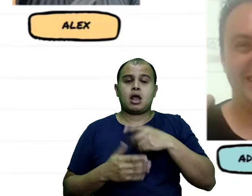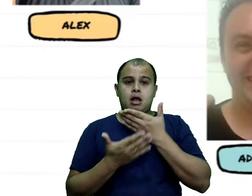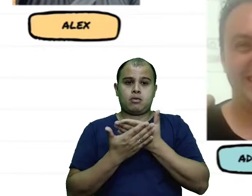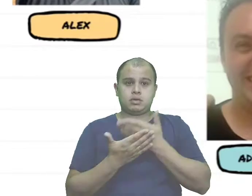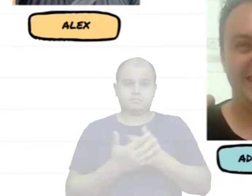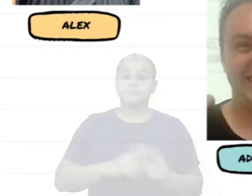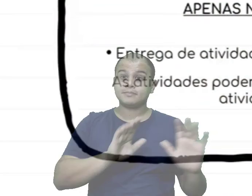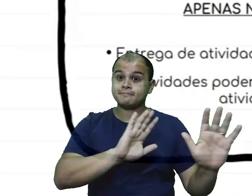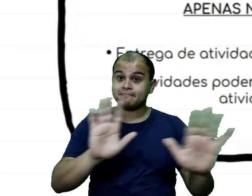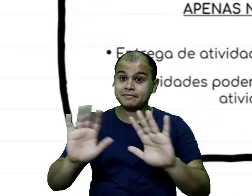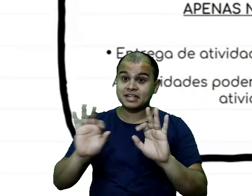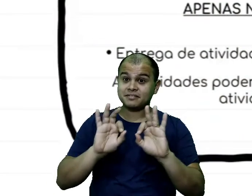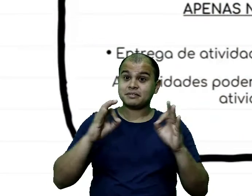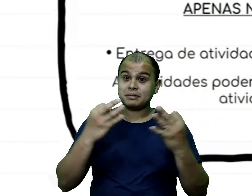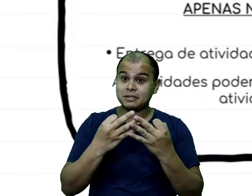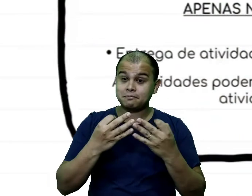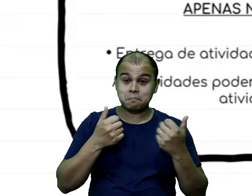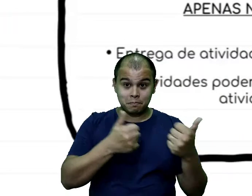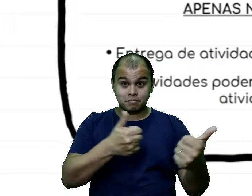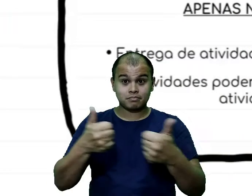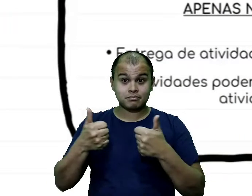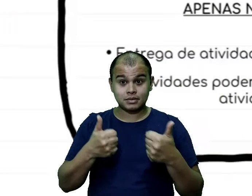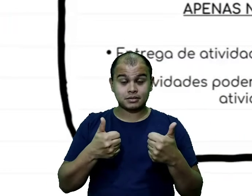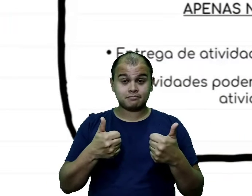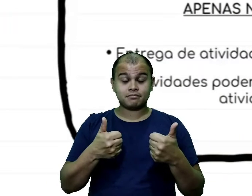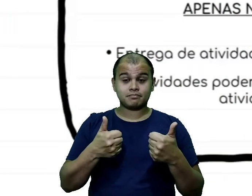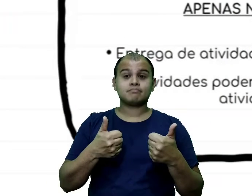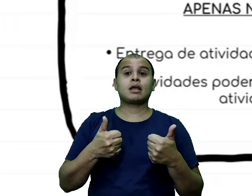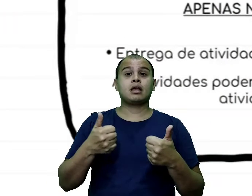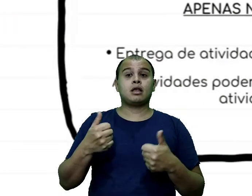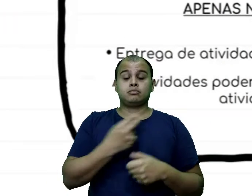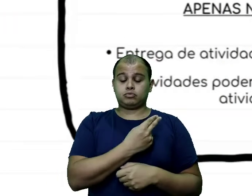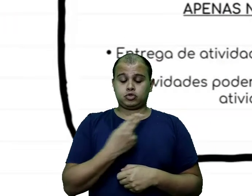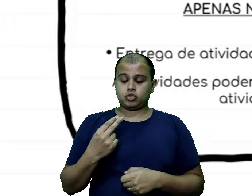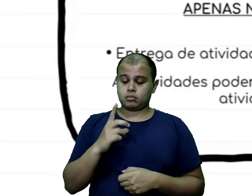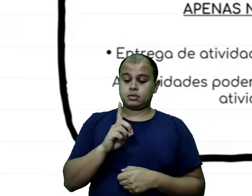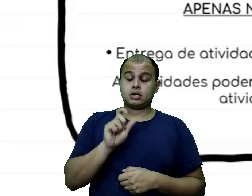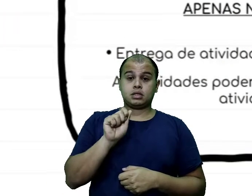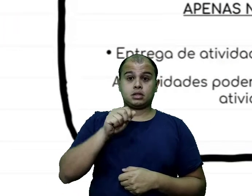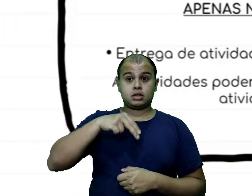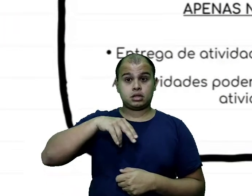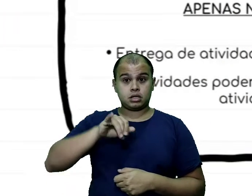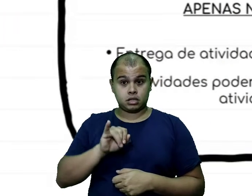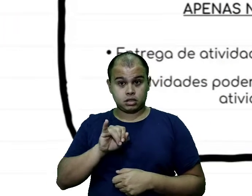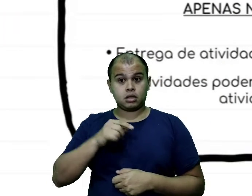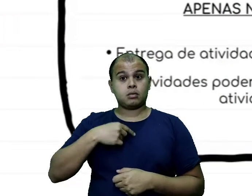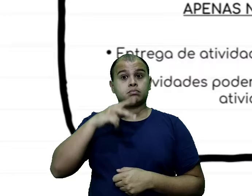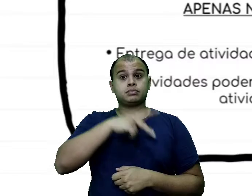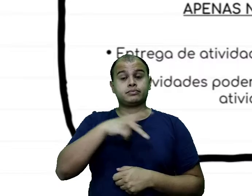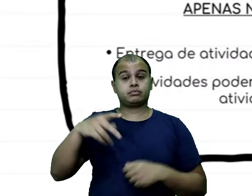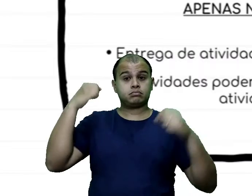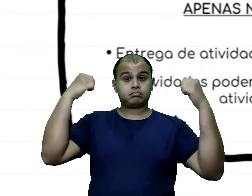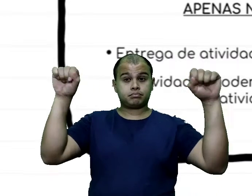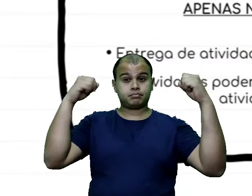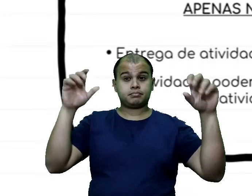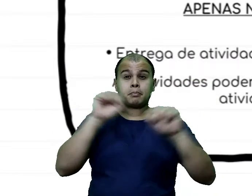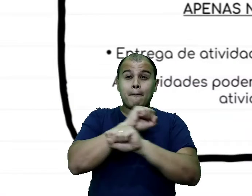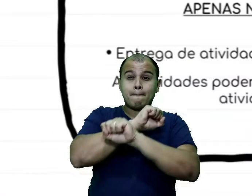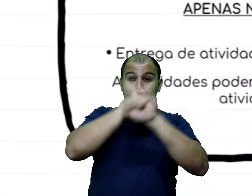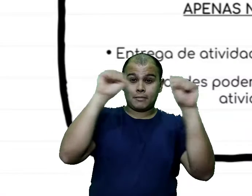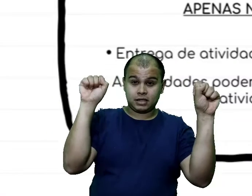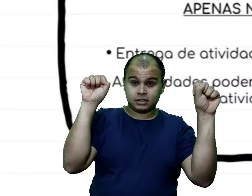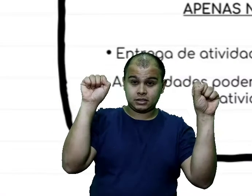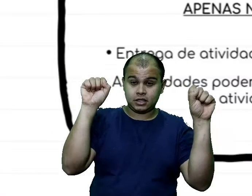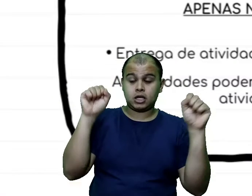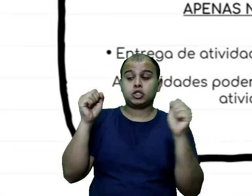crianças tenham a aula. Olá, famílias, tudo bem? Eu sou a Pro de Educação Física, Dani Luca. Sou professora aqui do Nicolau no período